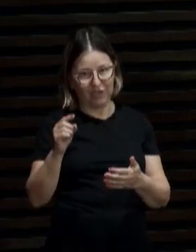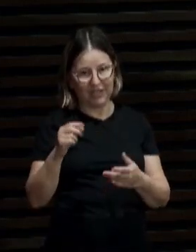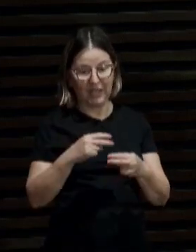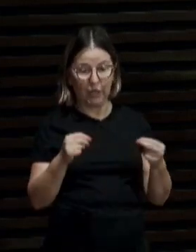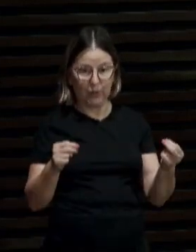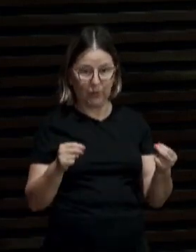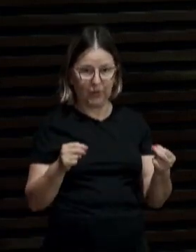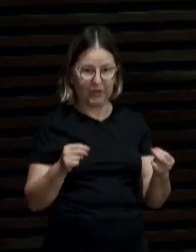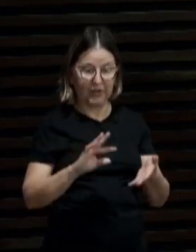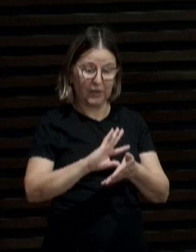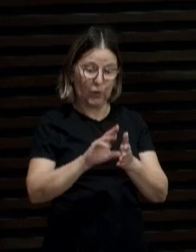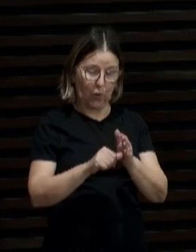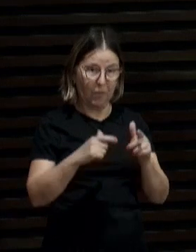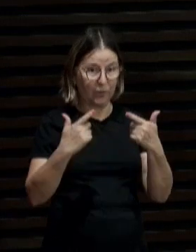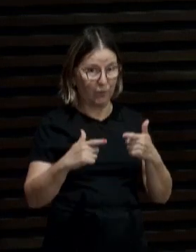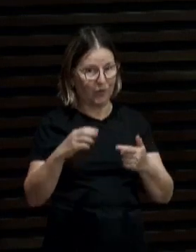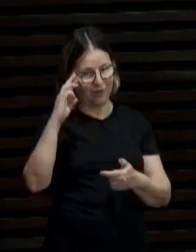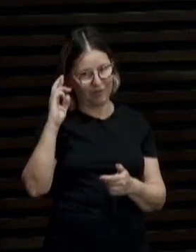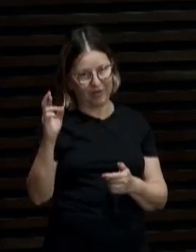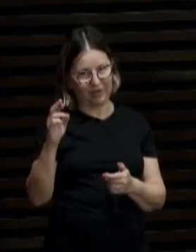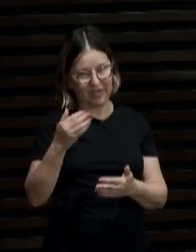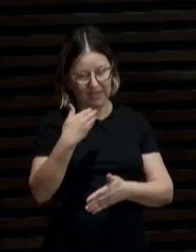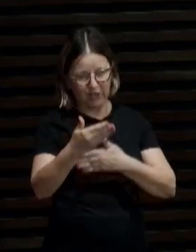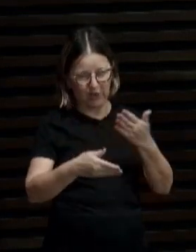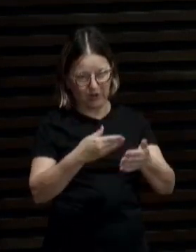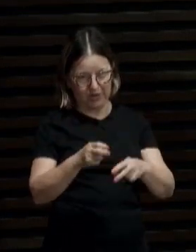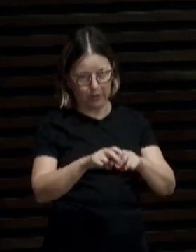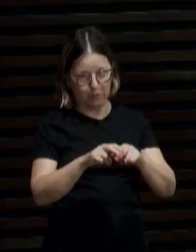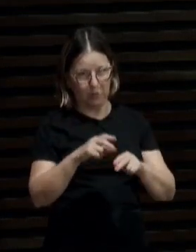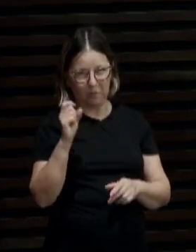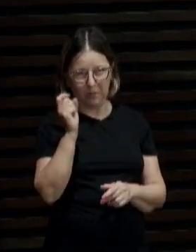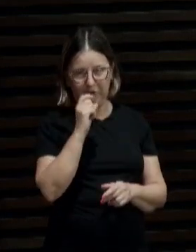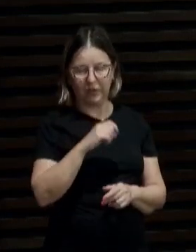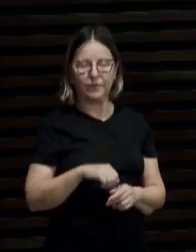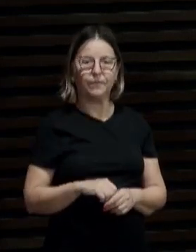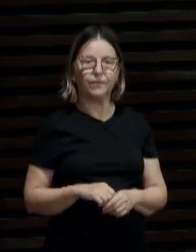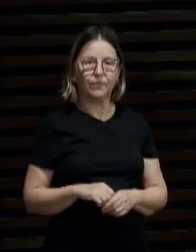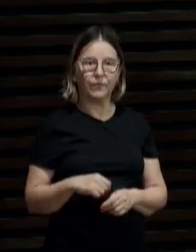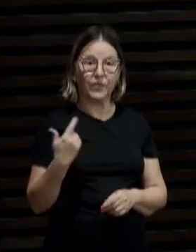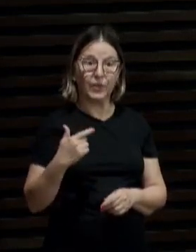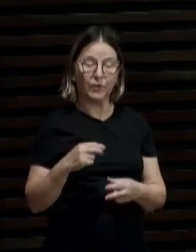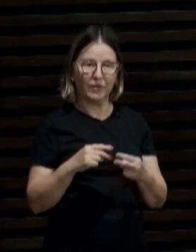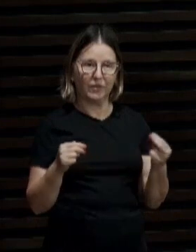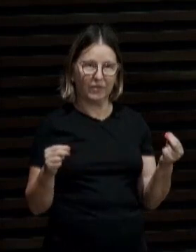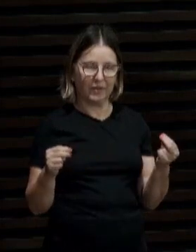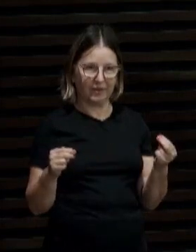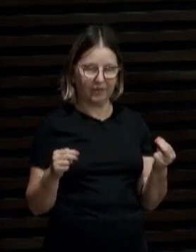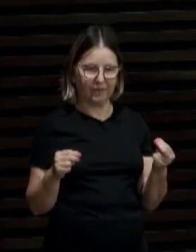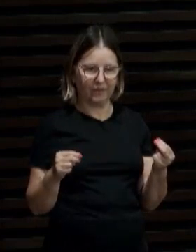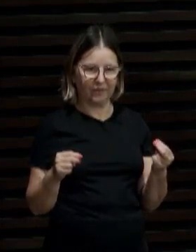trocando primogenitura por lentilha. Segunda coisa que faz com que uma comunidade e uma